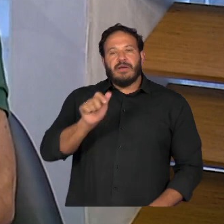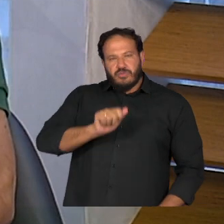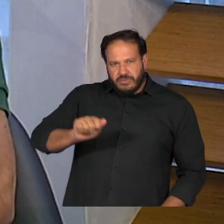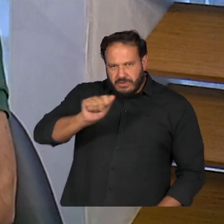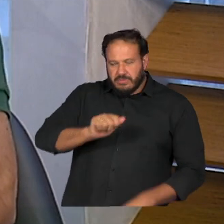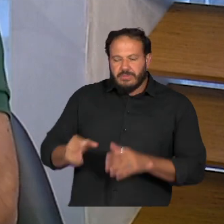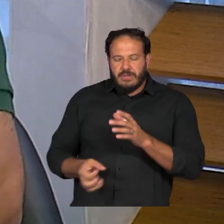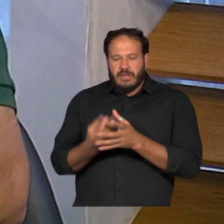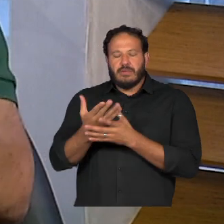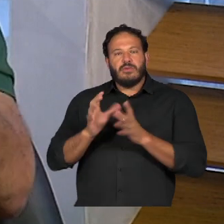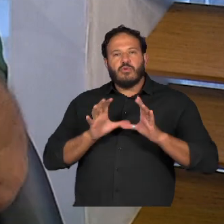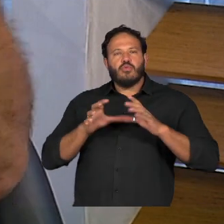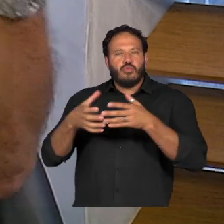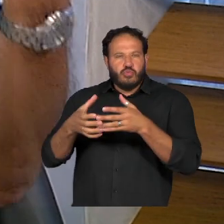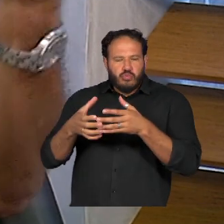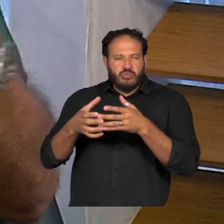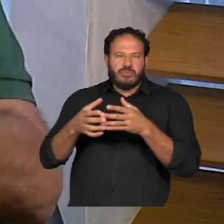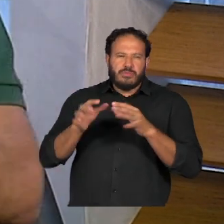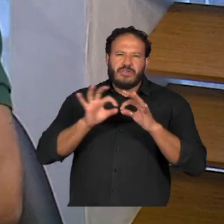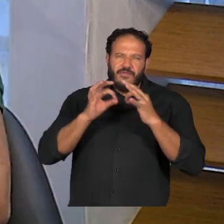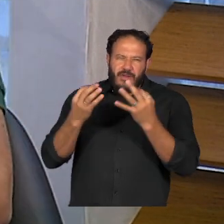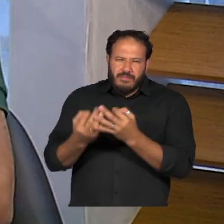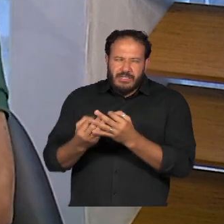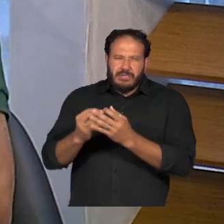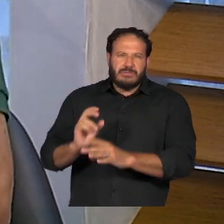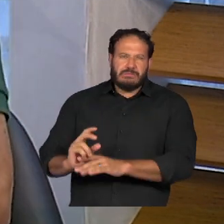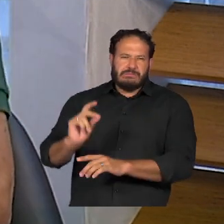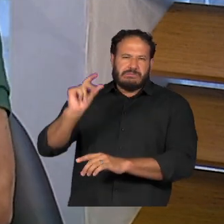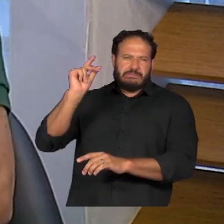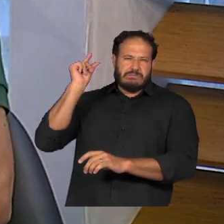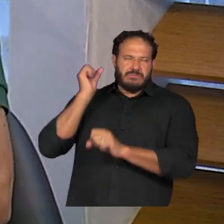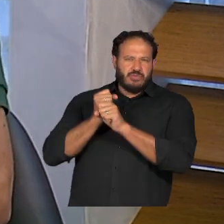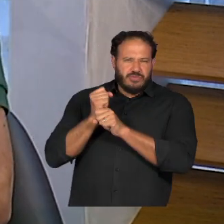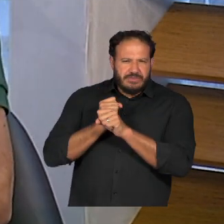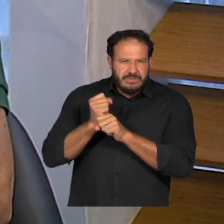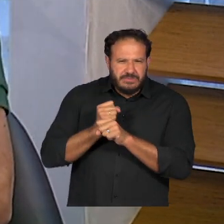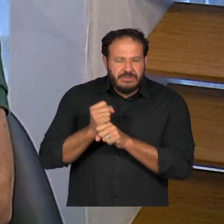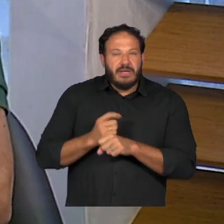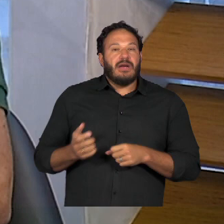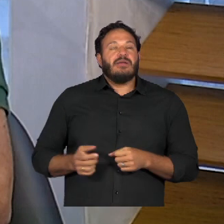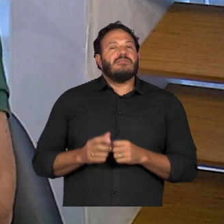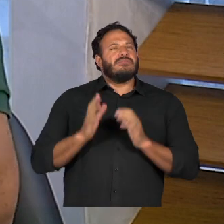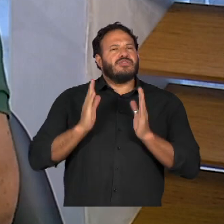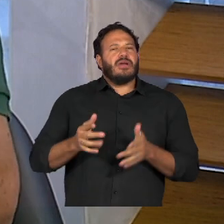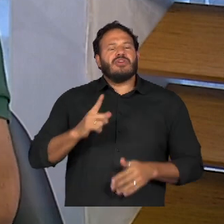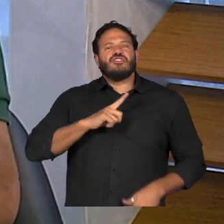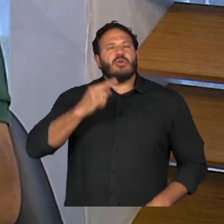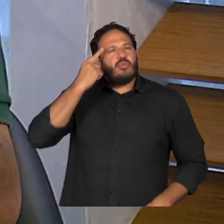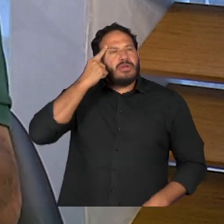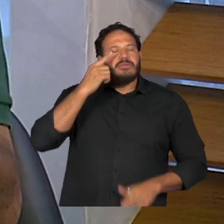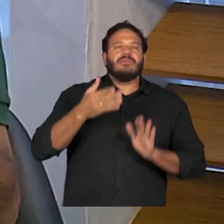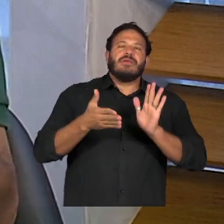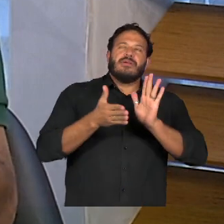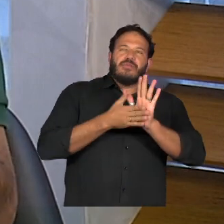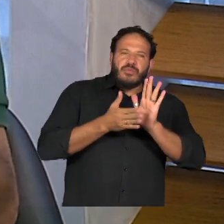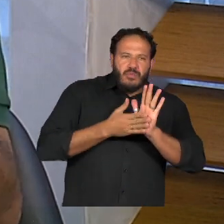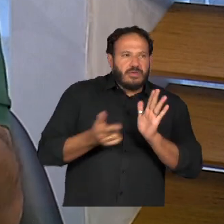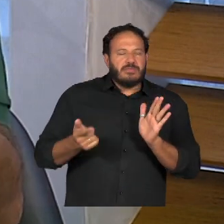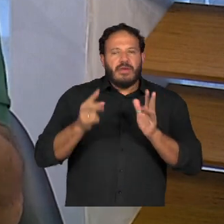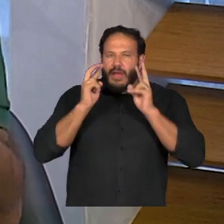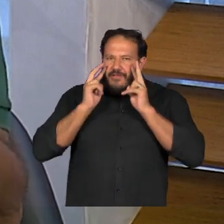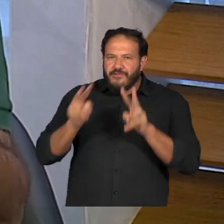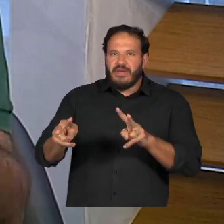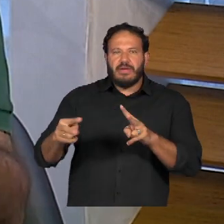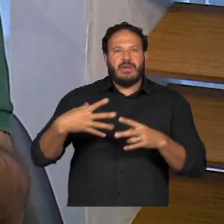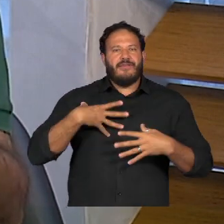grupo de pais há quase 35 anos atrás que tinham o propósito de ver os seus filhos indo